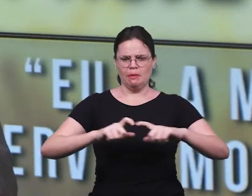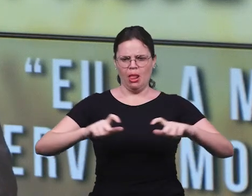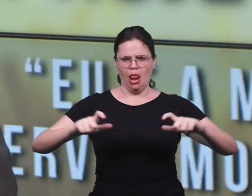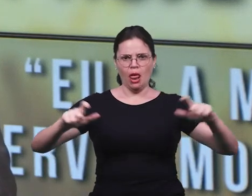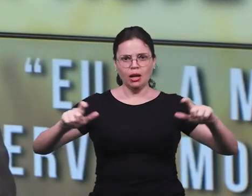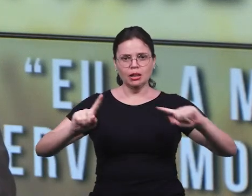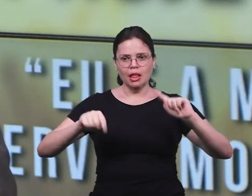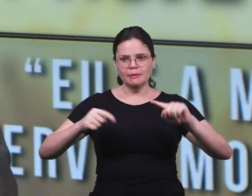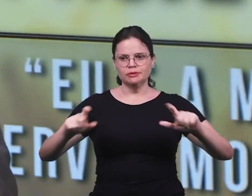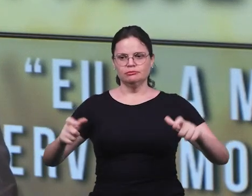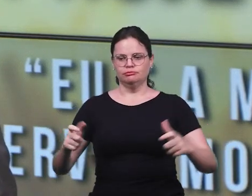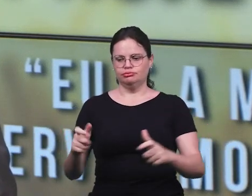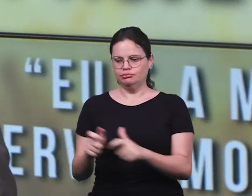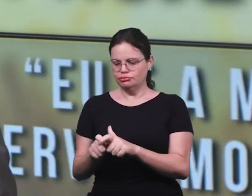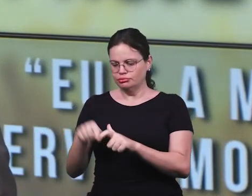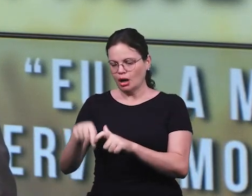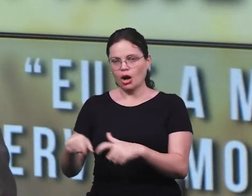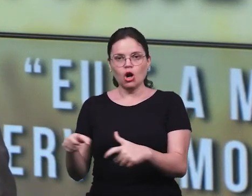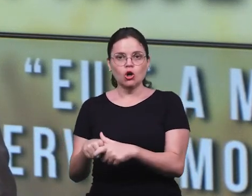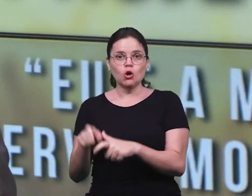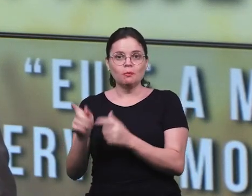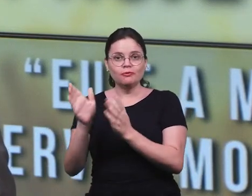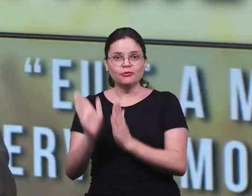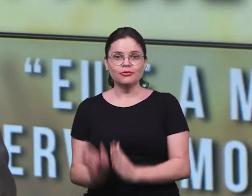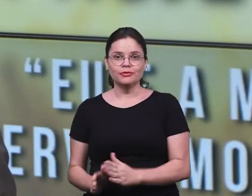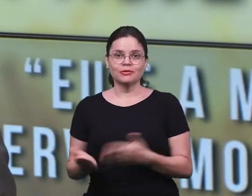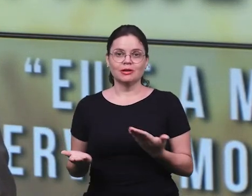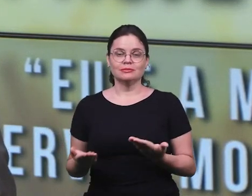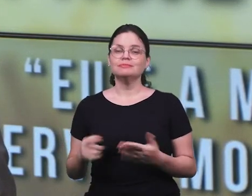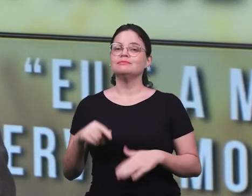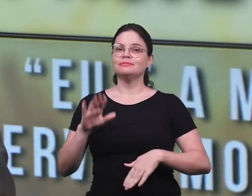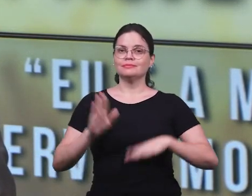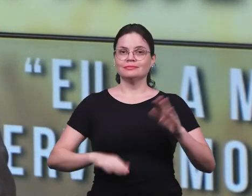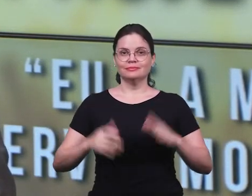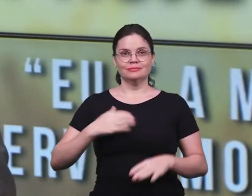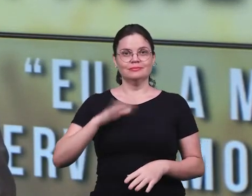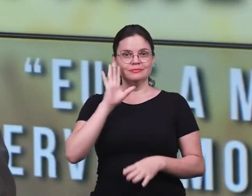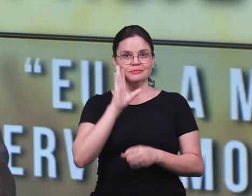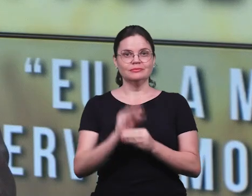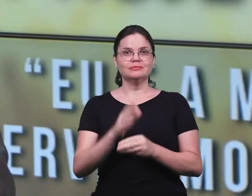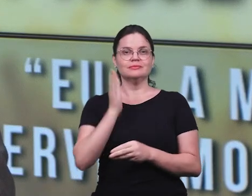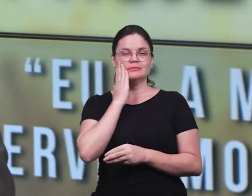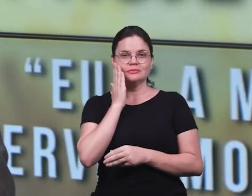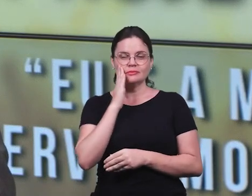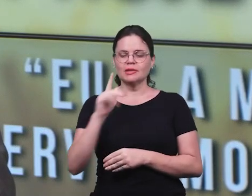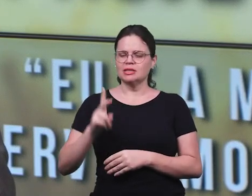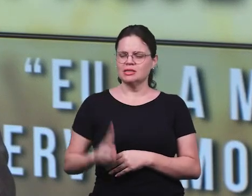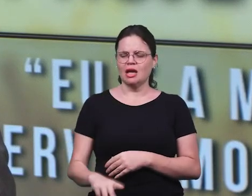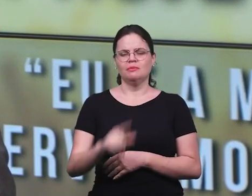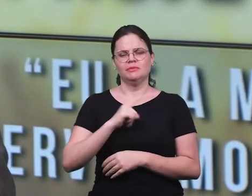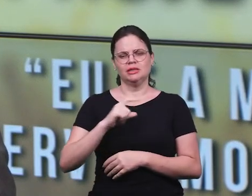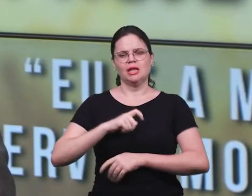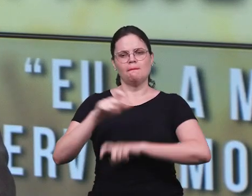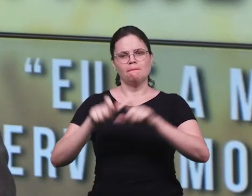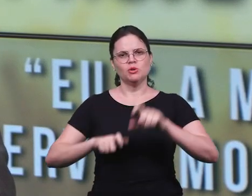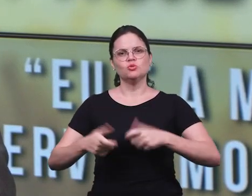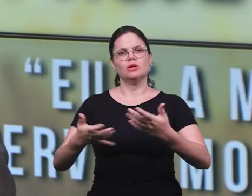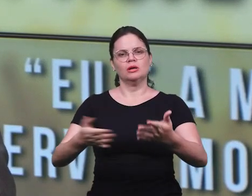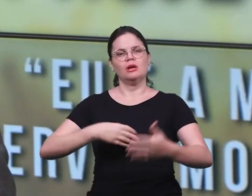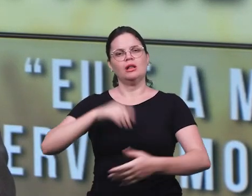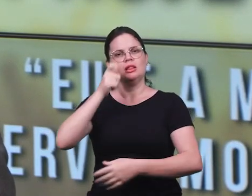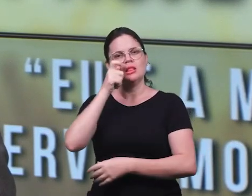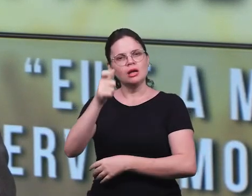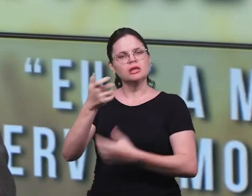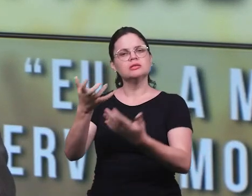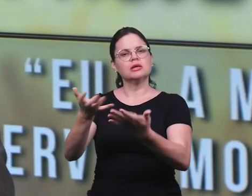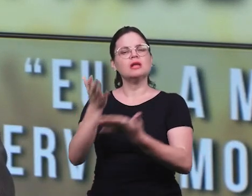nós marcamos a reunião, nós temos sempre muitos jovens, porque tem um restante que quer ouvir a voz do Espírito Santo, ou